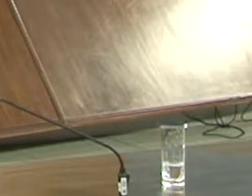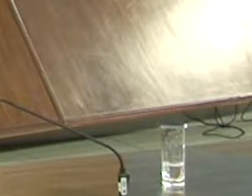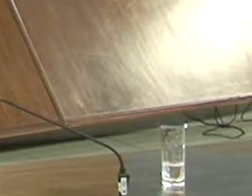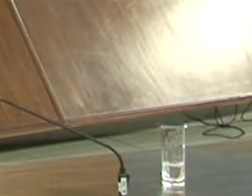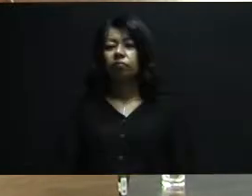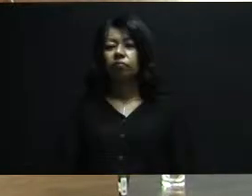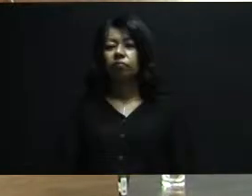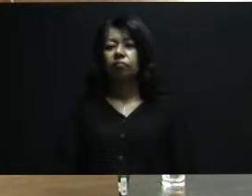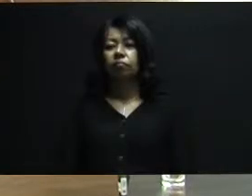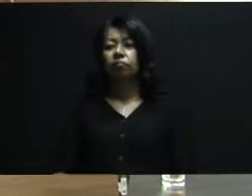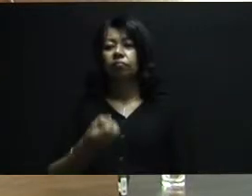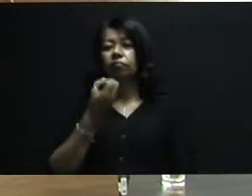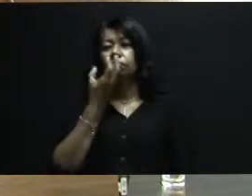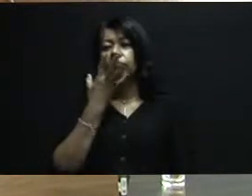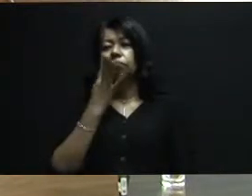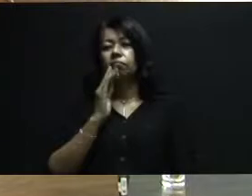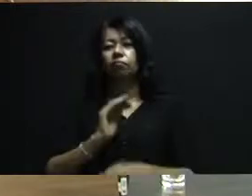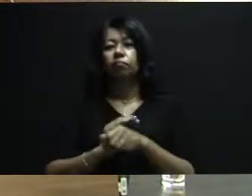Boa noite.